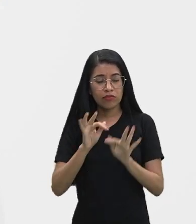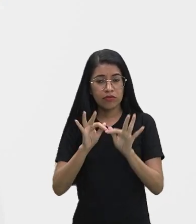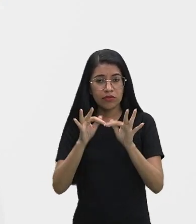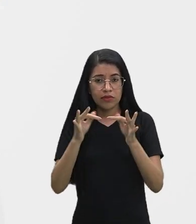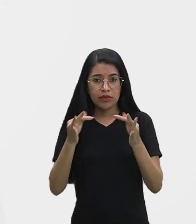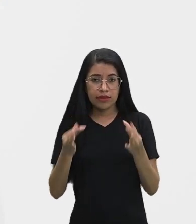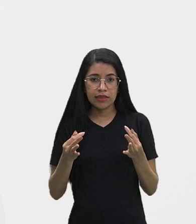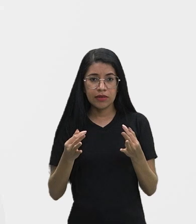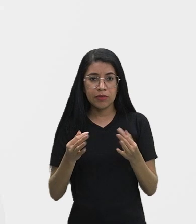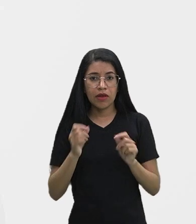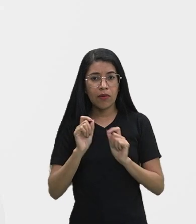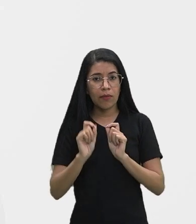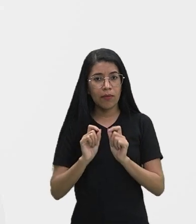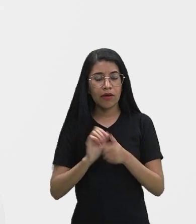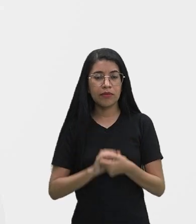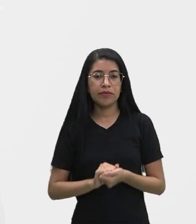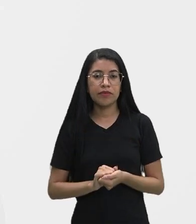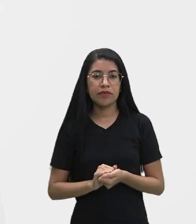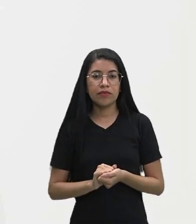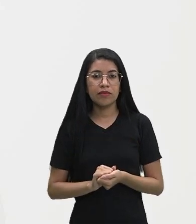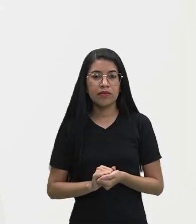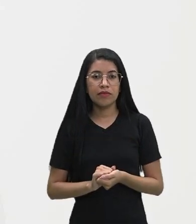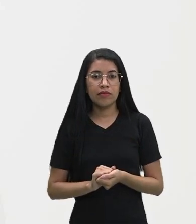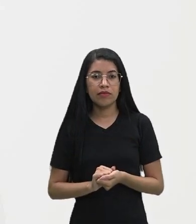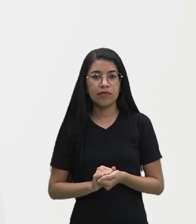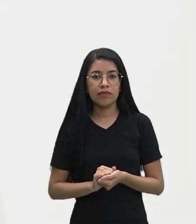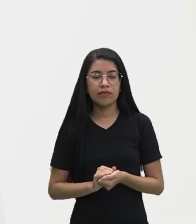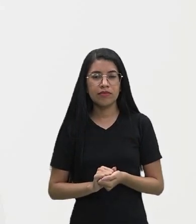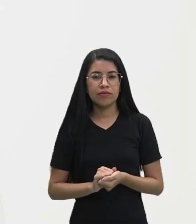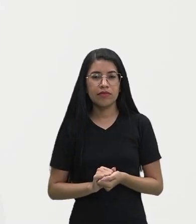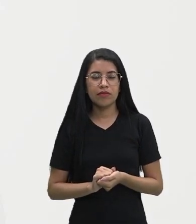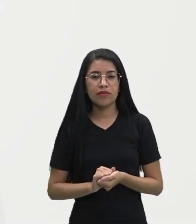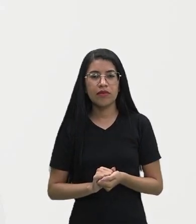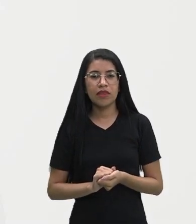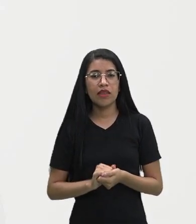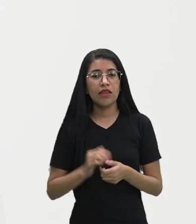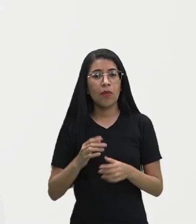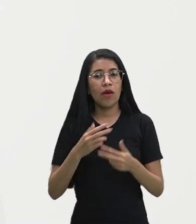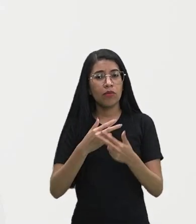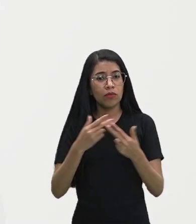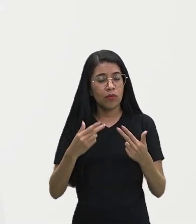simples, isto é, os primeiros seres eram simples, né? Isto é, eles eram